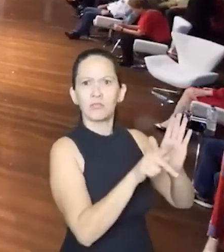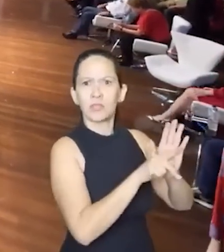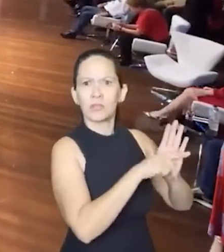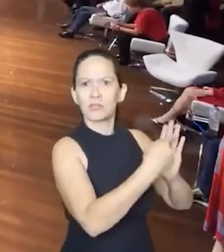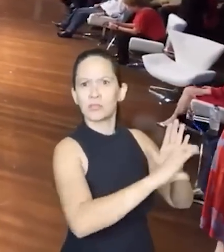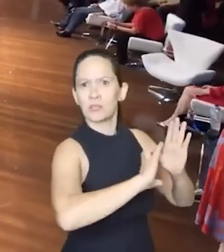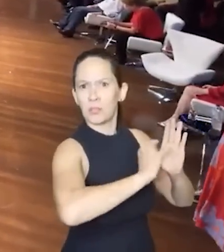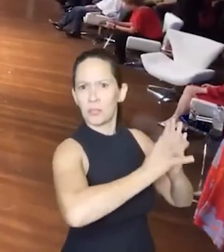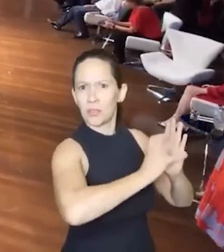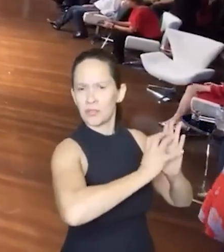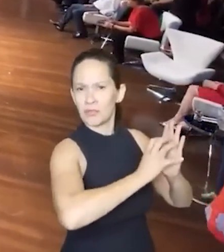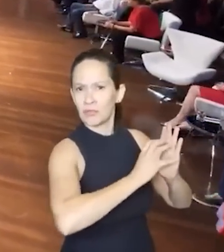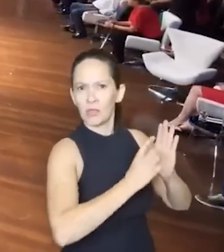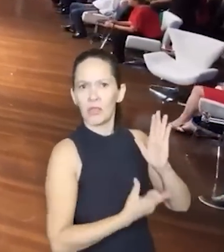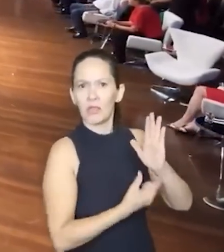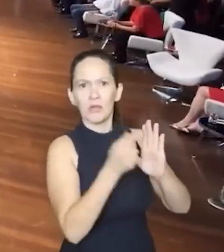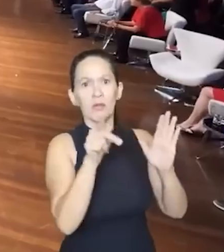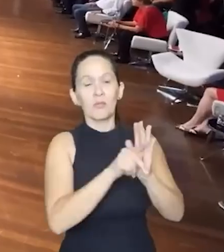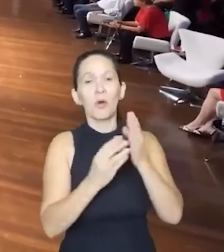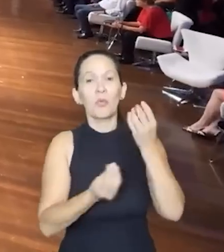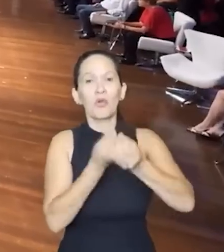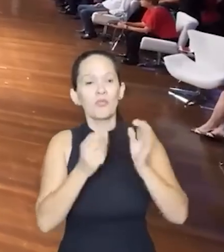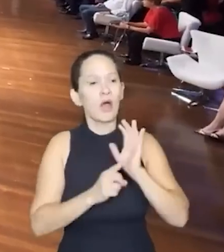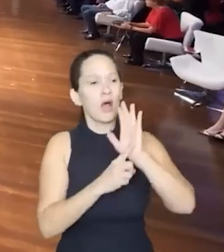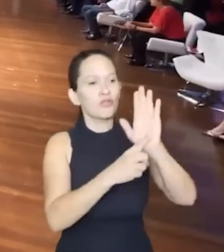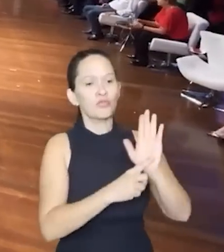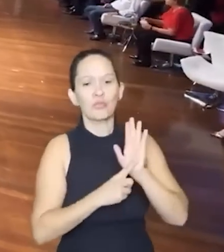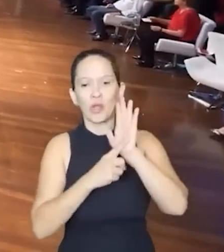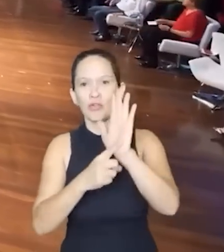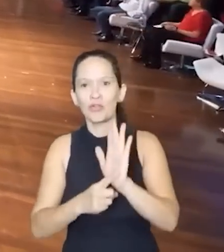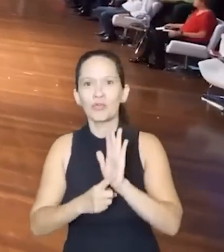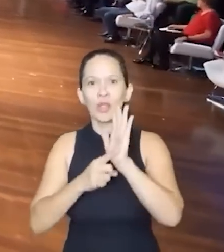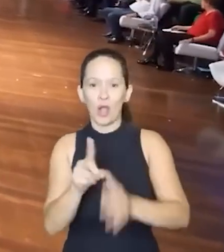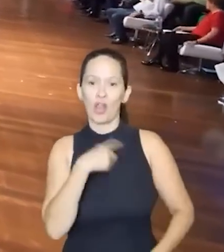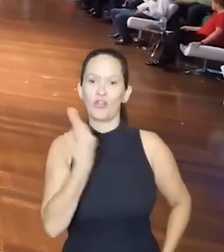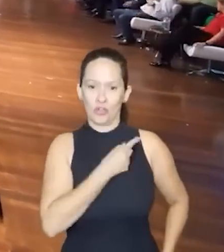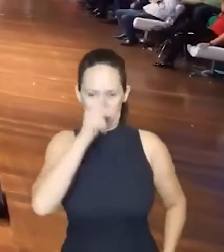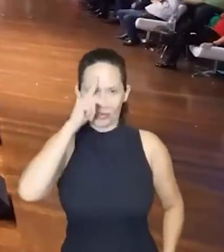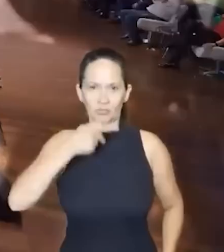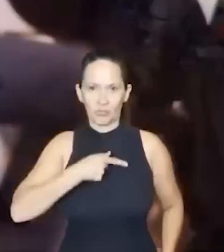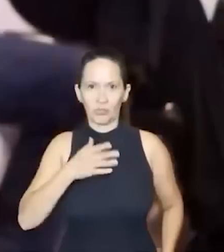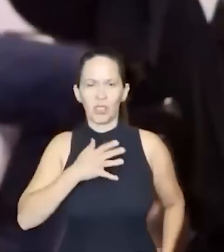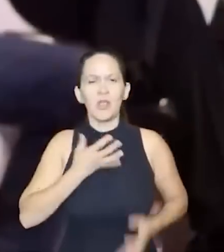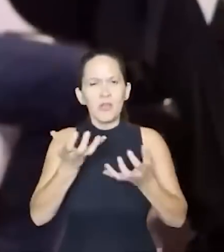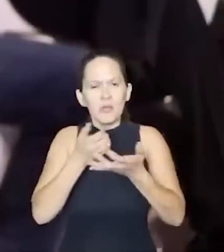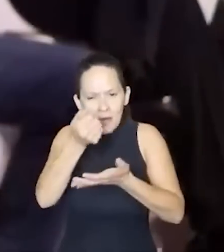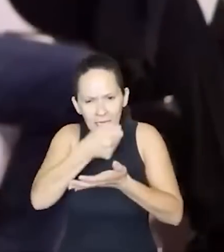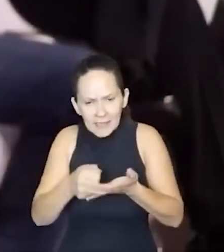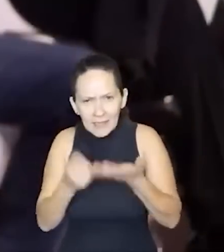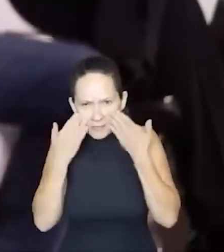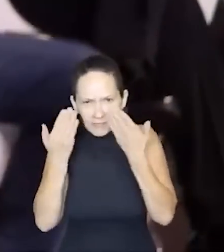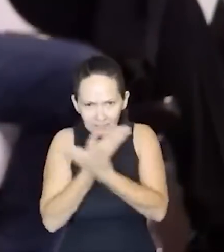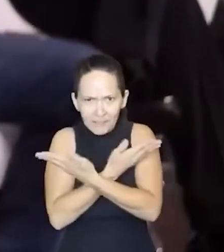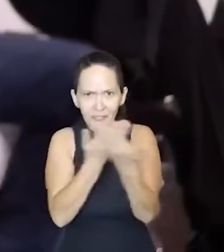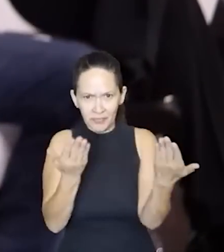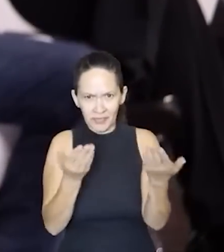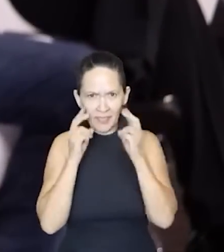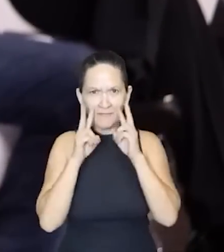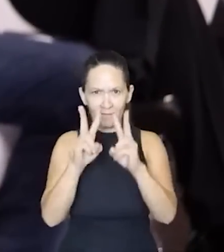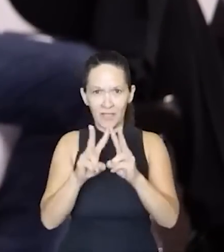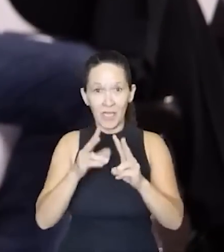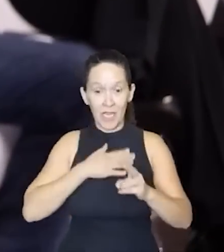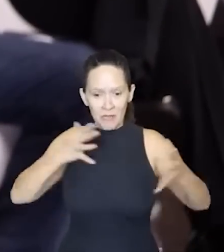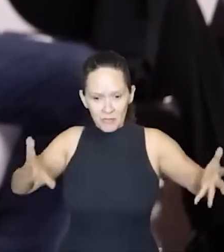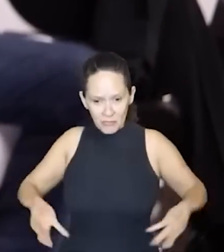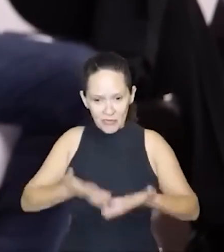recursos próprios é contribuição dada por nós. Eu fiz questão de assinar aqui que é um incentivo